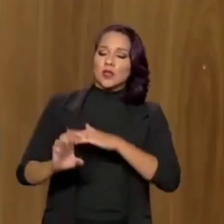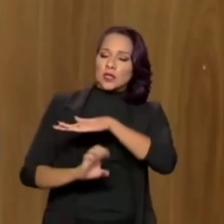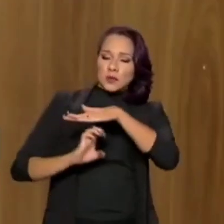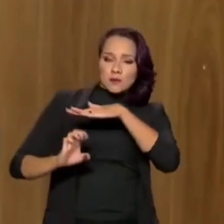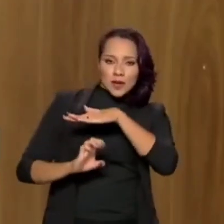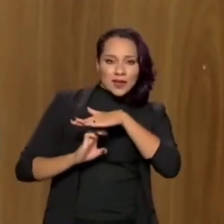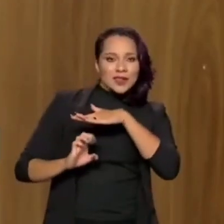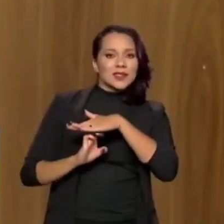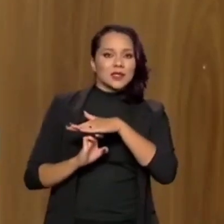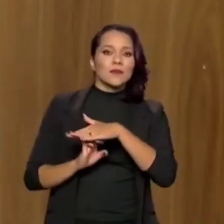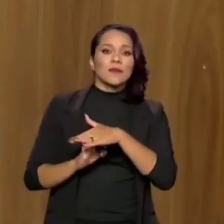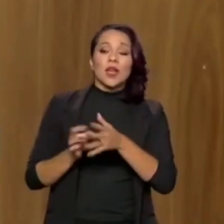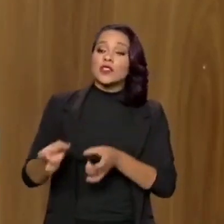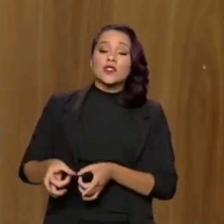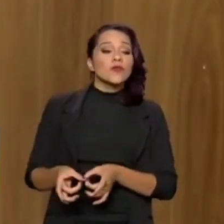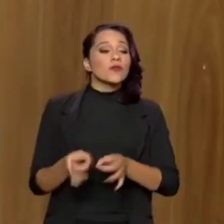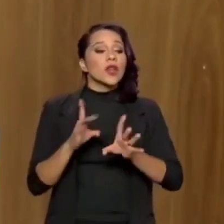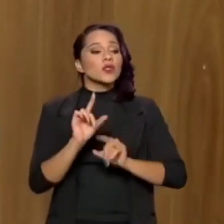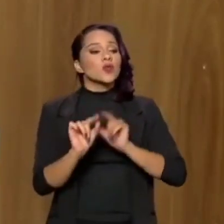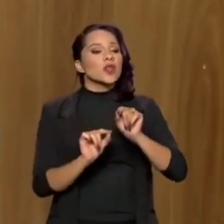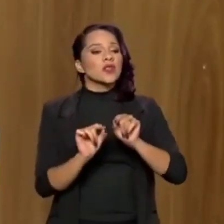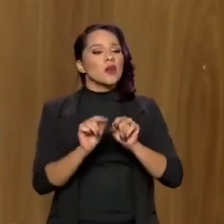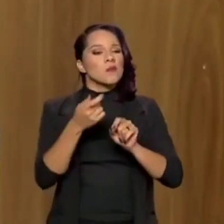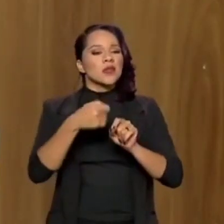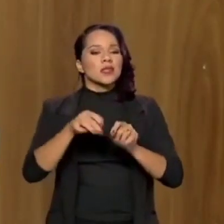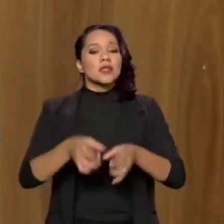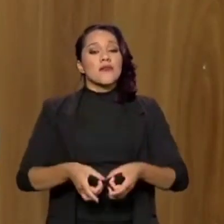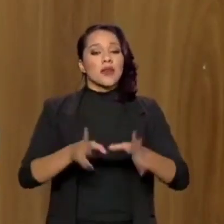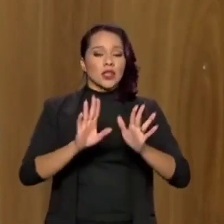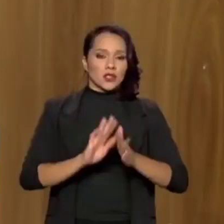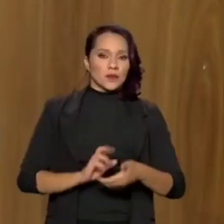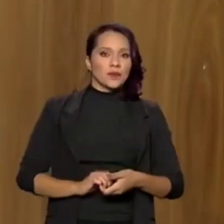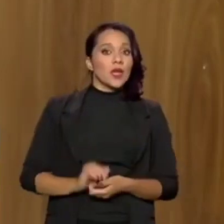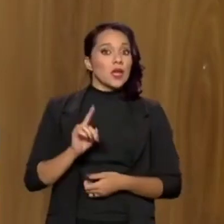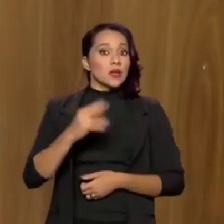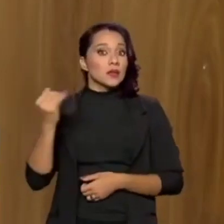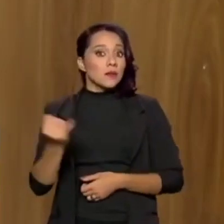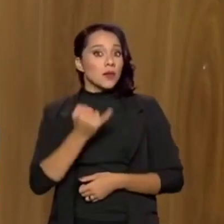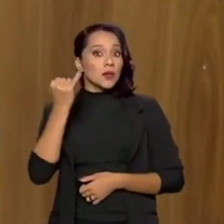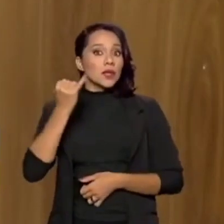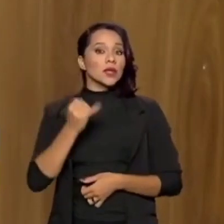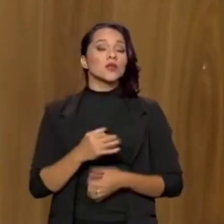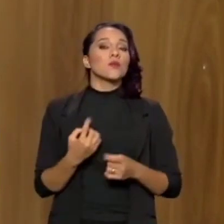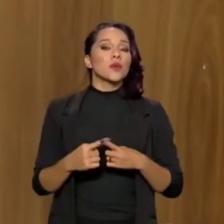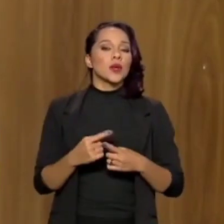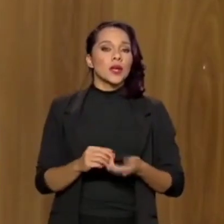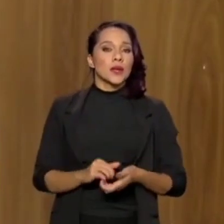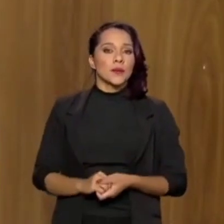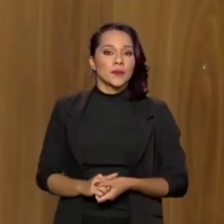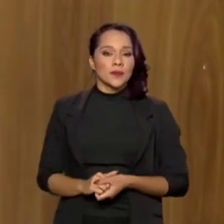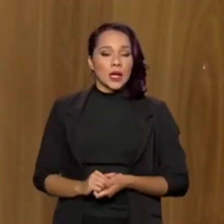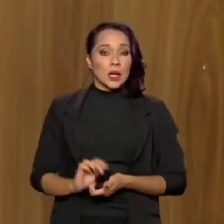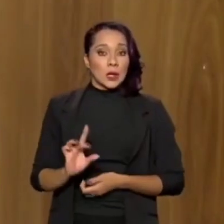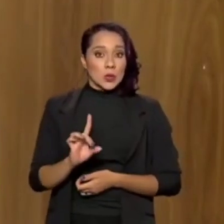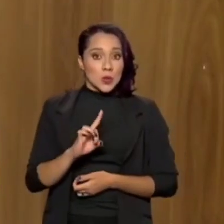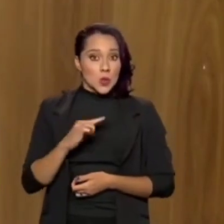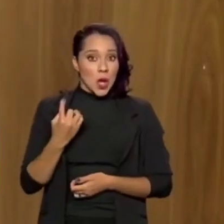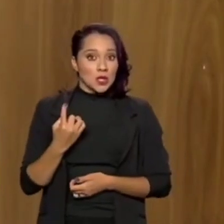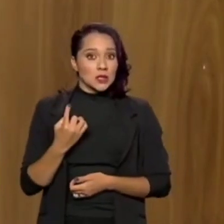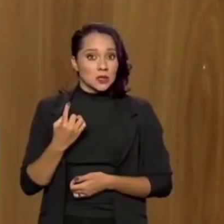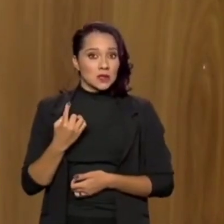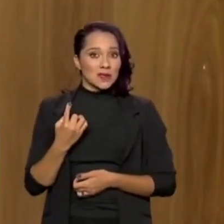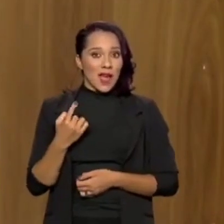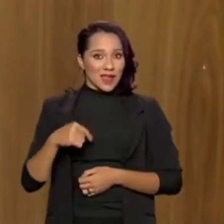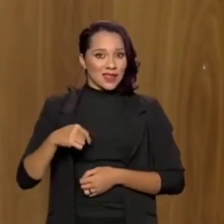empresas, vendemos o que não era essencial, e isso é importante porque nós somos uma